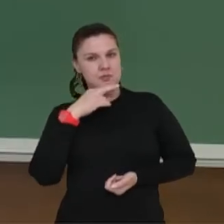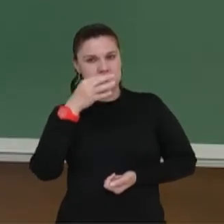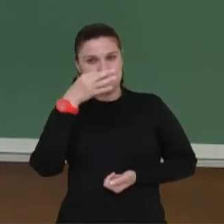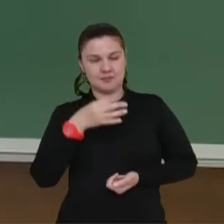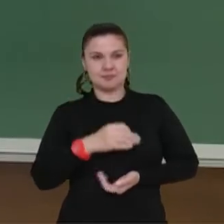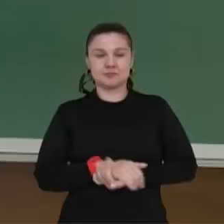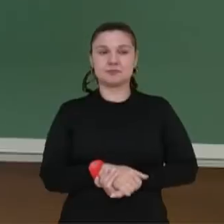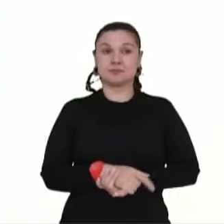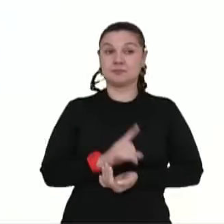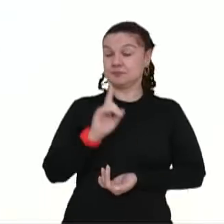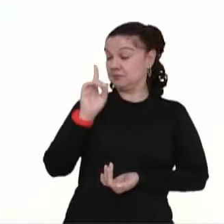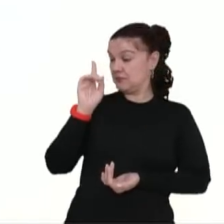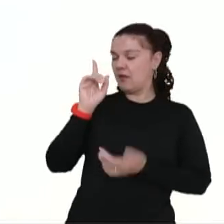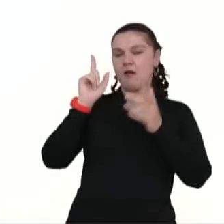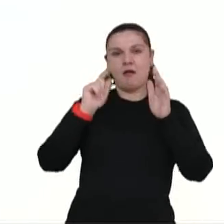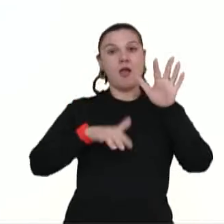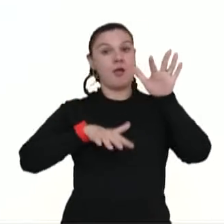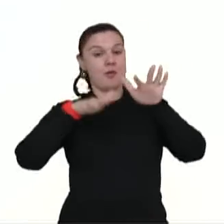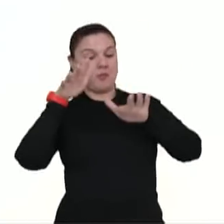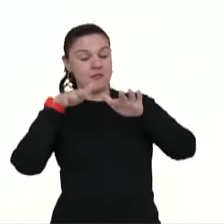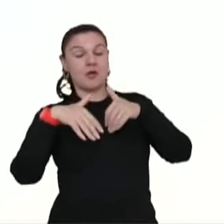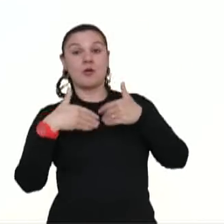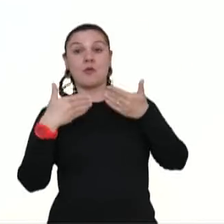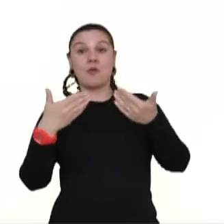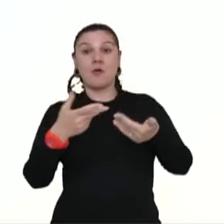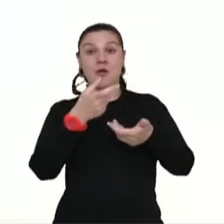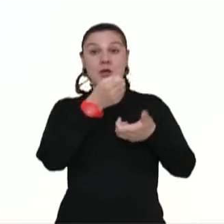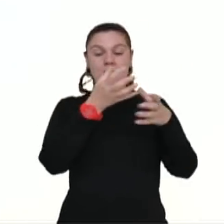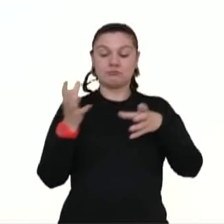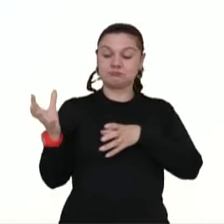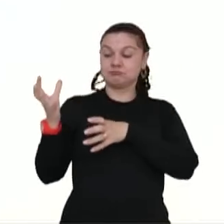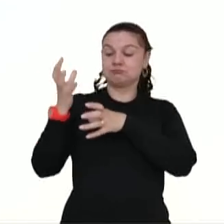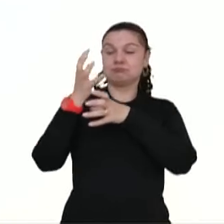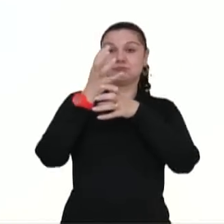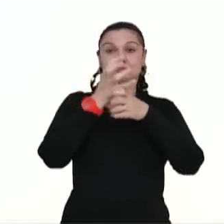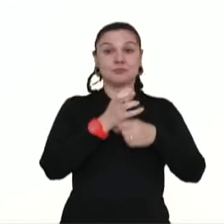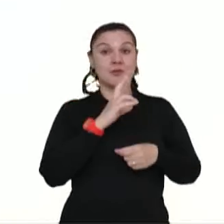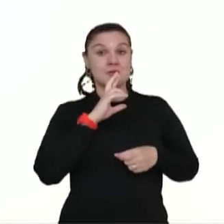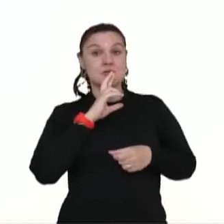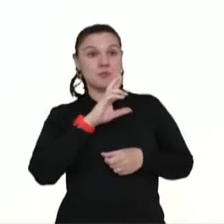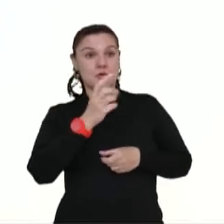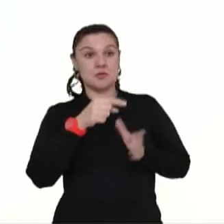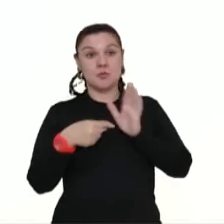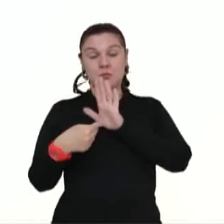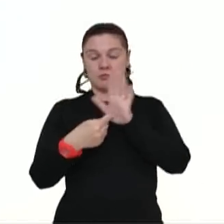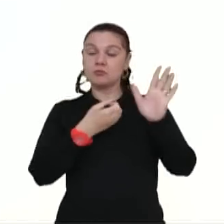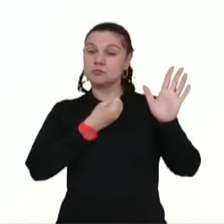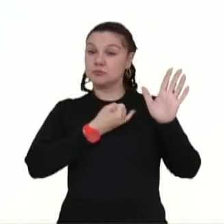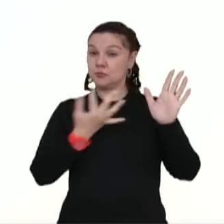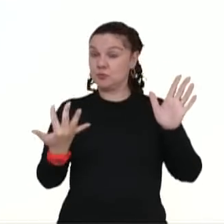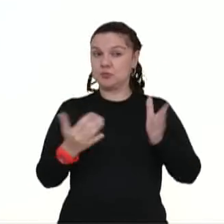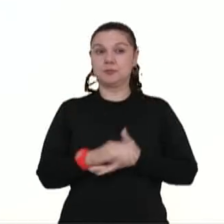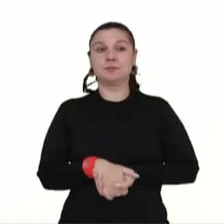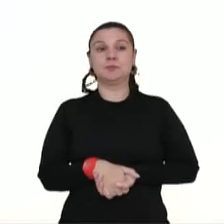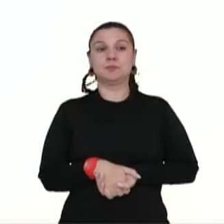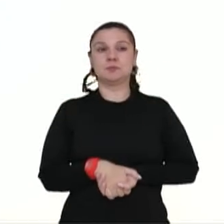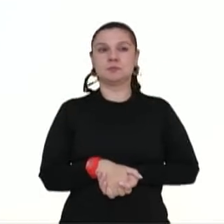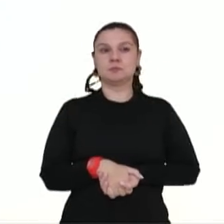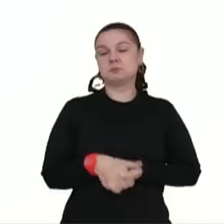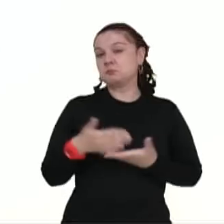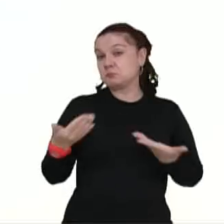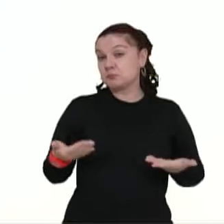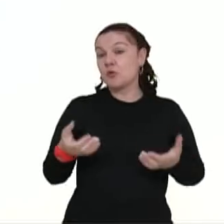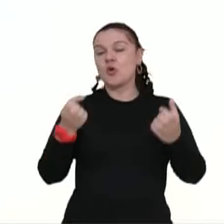certinho? Ó, é uma variável na qual os dados obtidos como resposta são representados por números, tá?